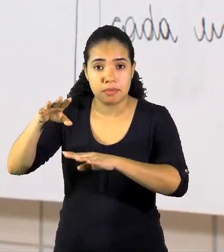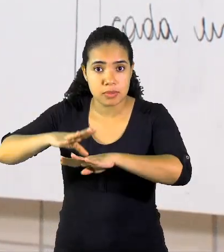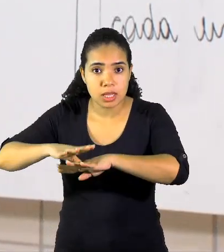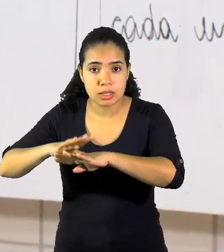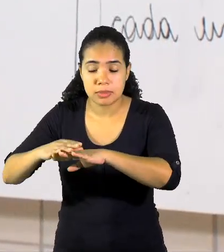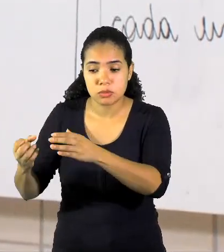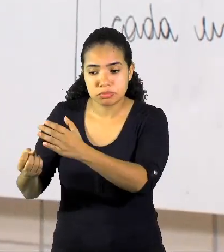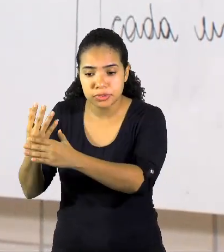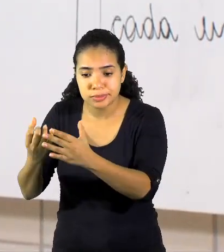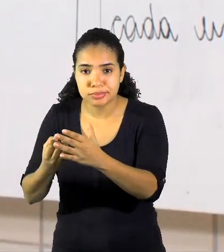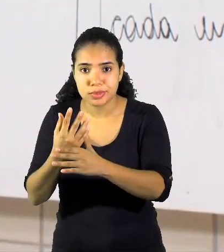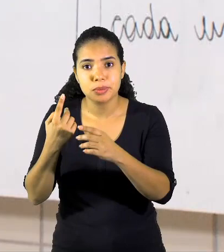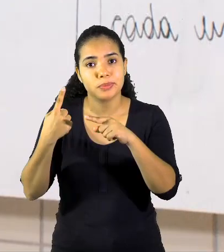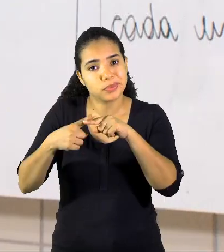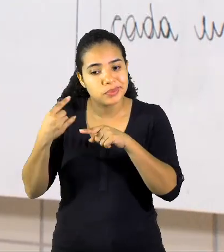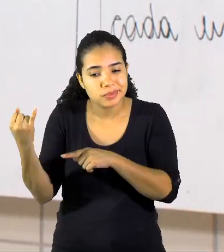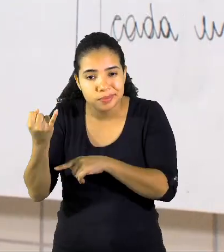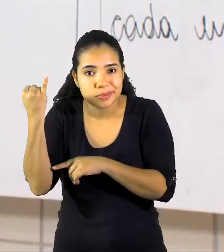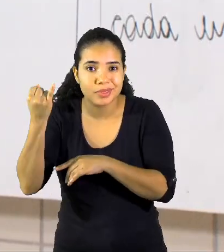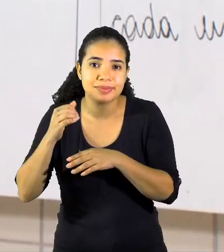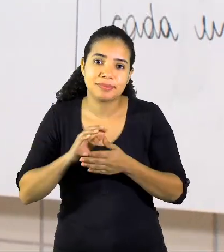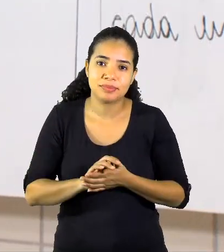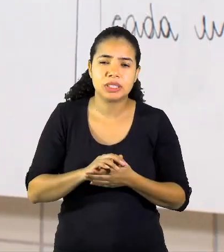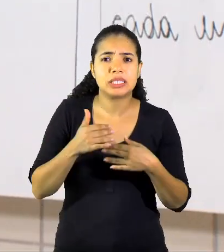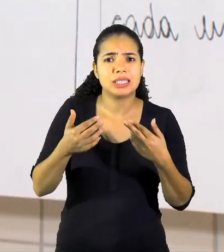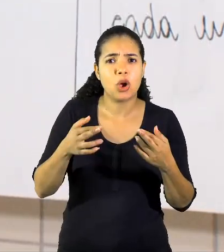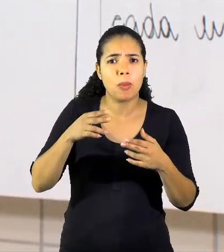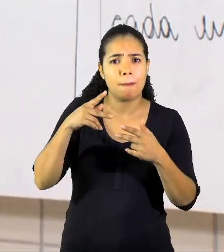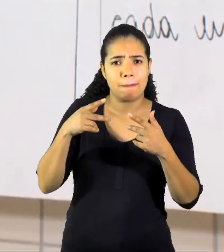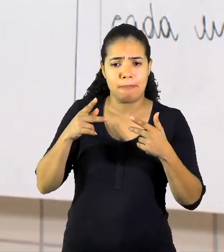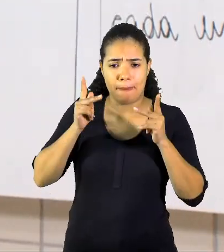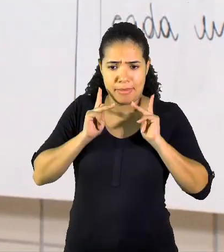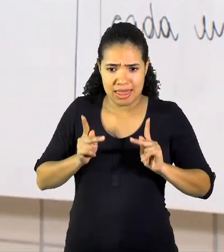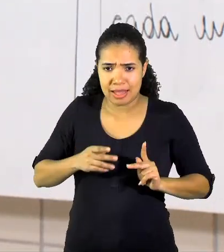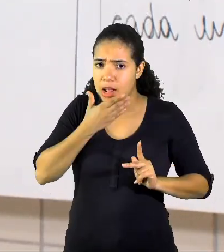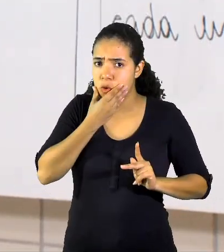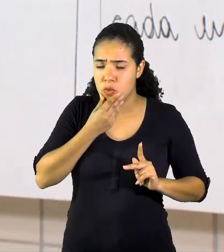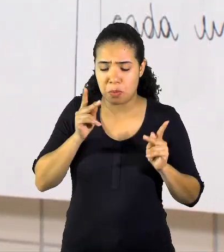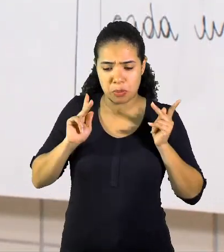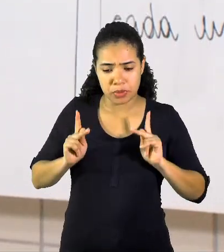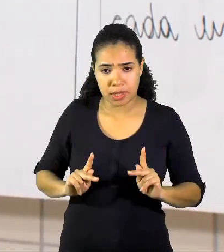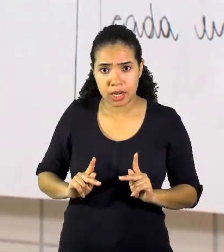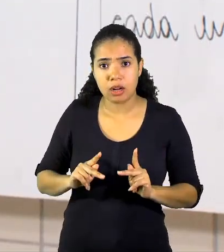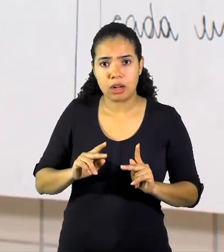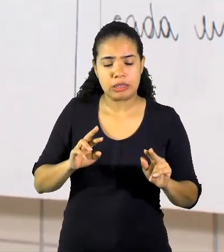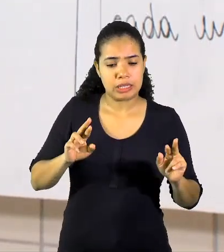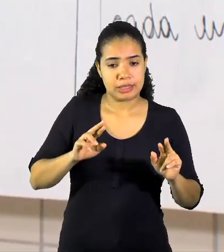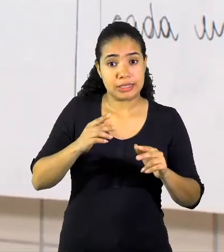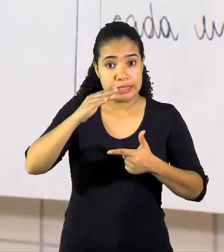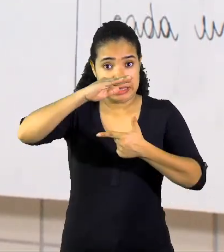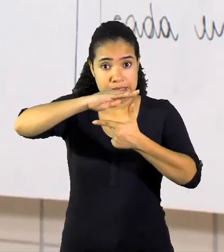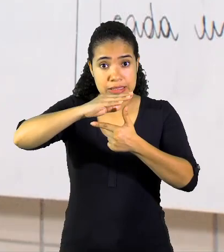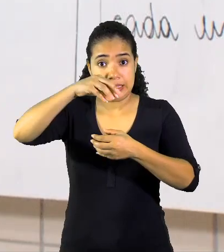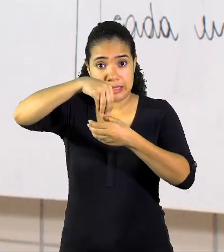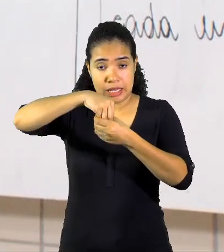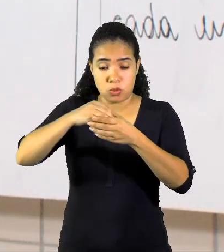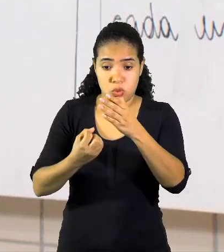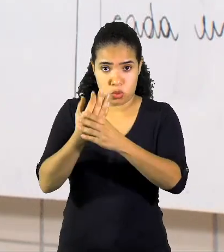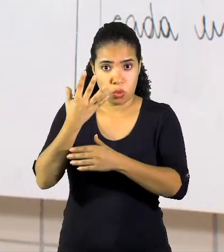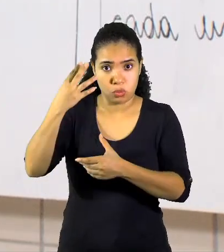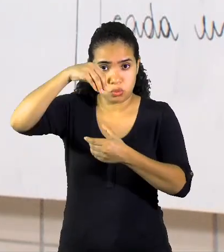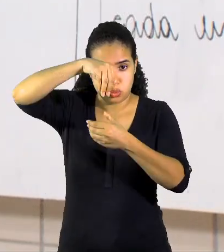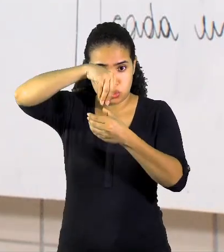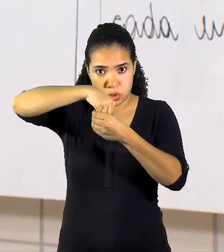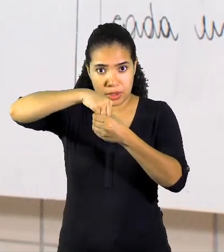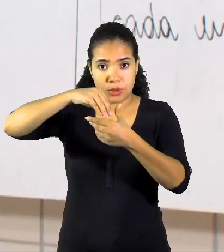O que o Pitágoras ele conseguiu relacionar? Ele conseguiu relacionar, dentro de um triângulo, relações